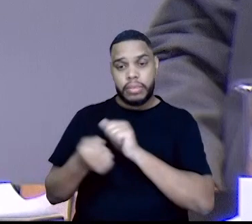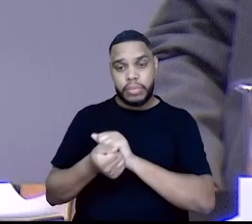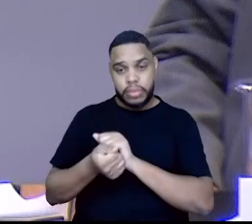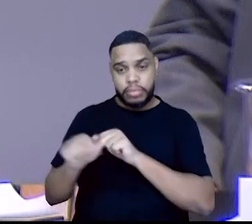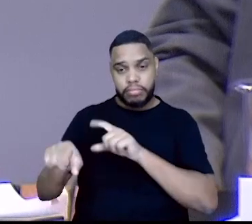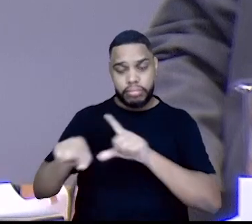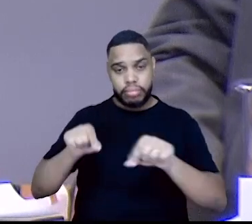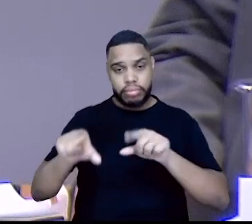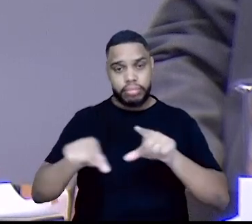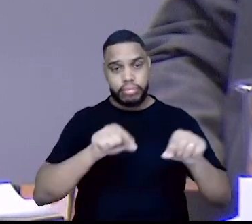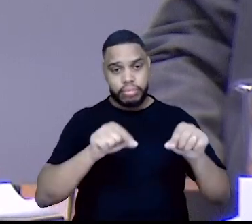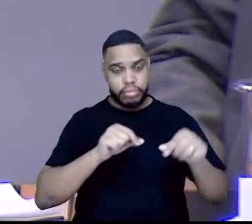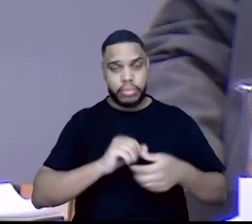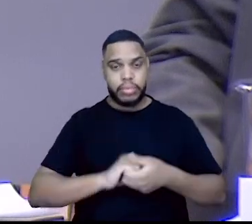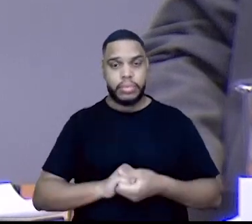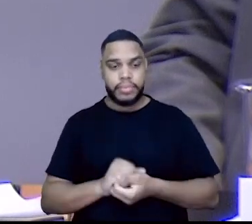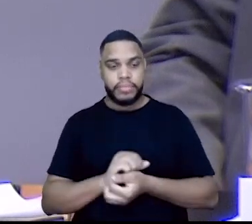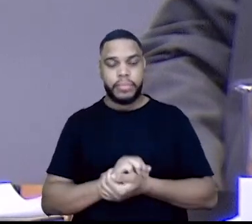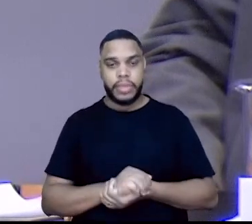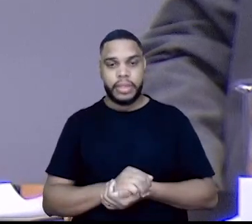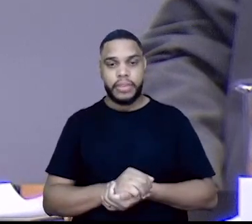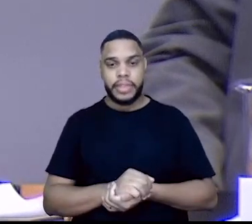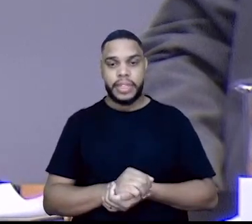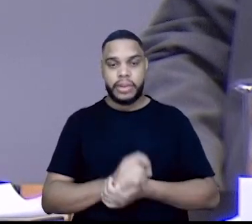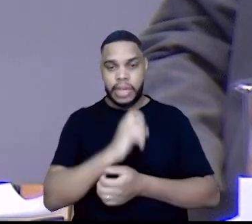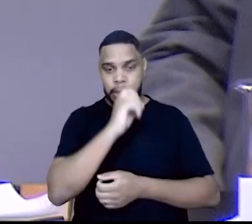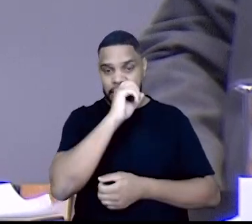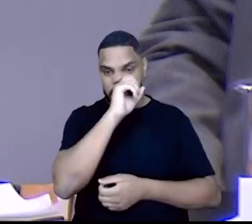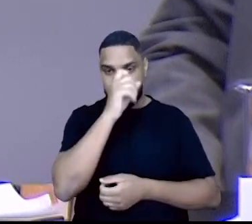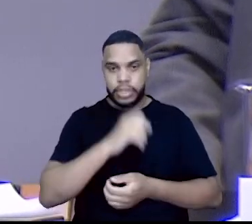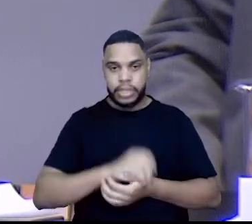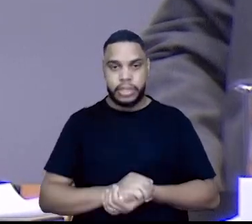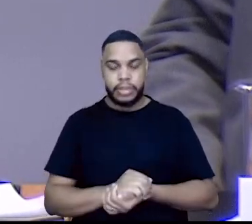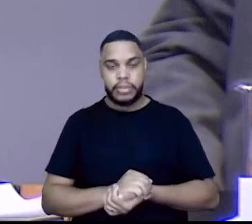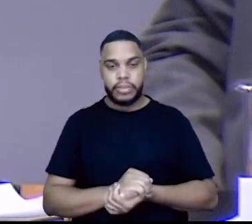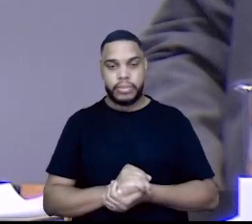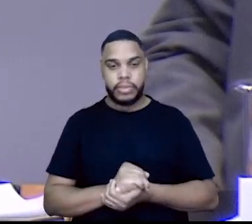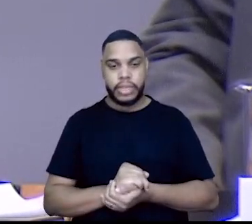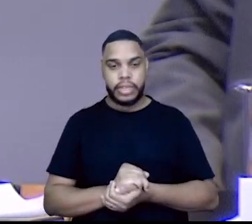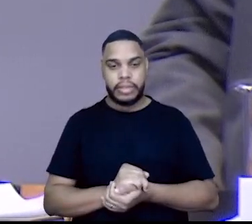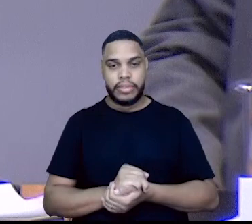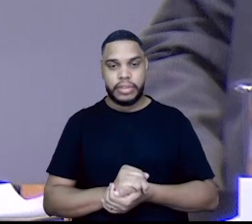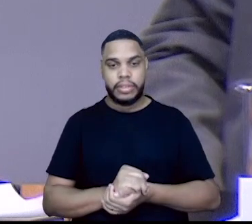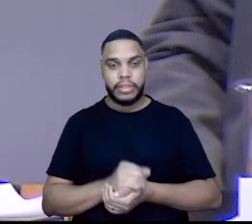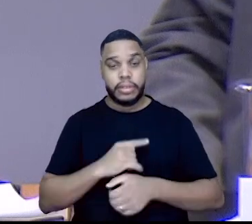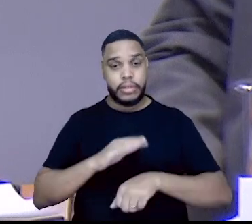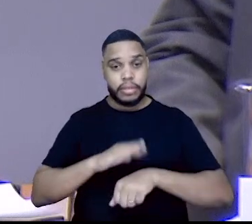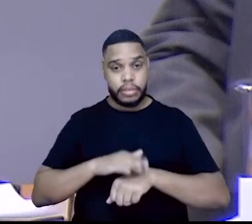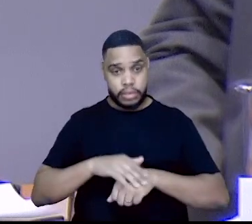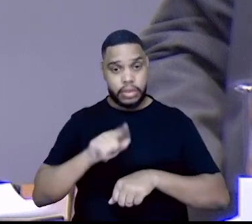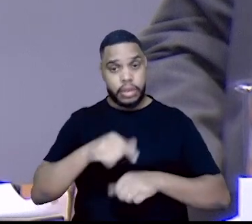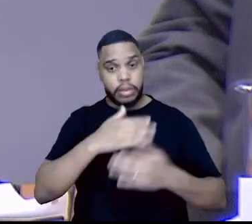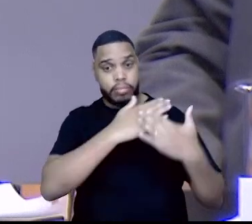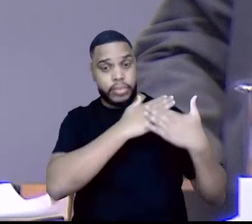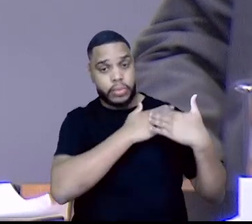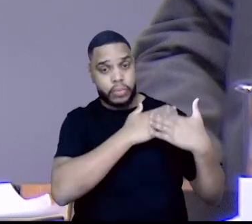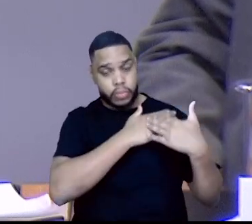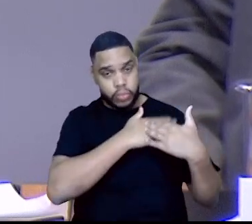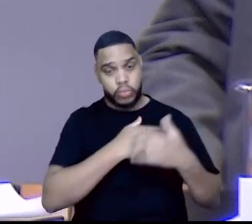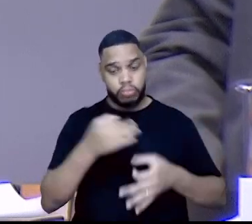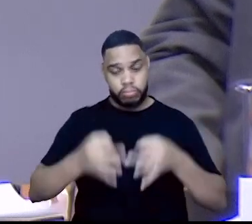escolhas que permitam a melhor realização da justiça. Esse é o grande papel de um